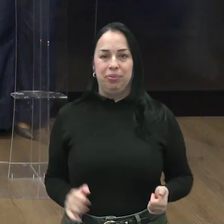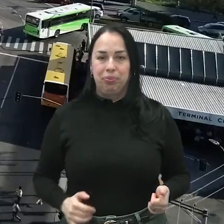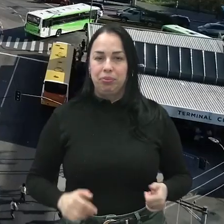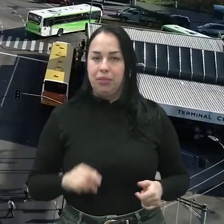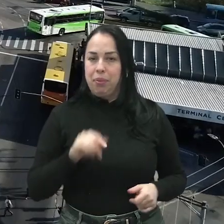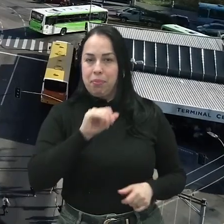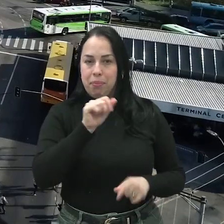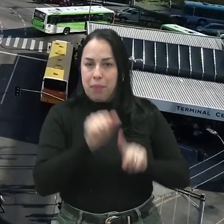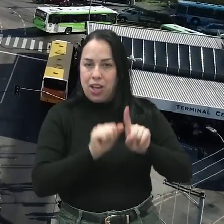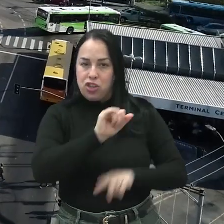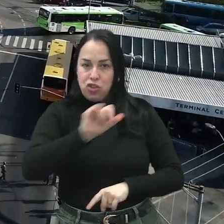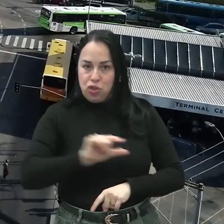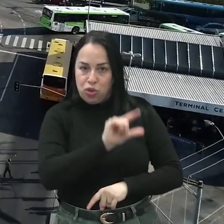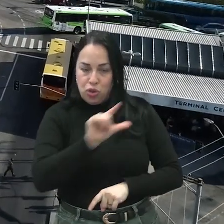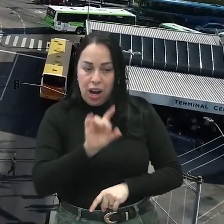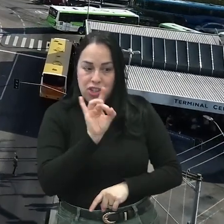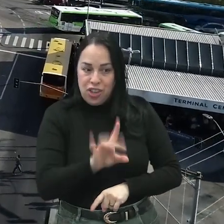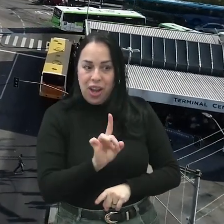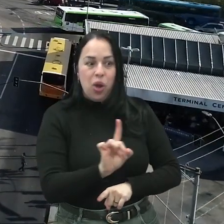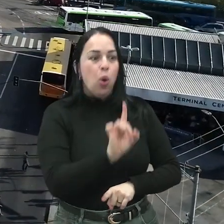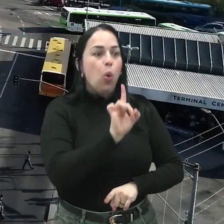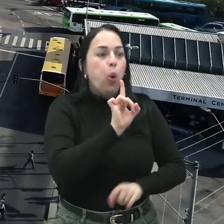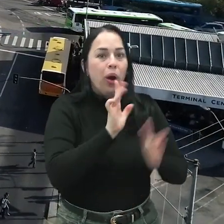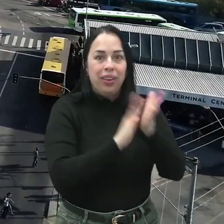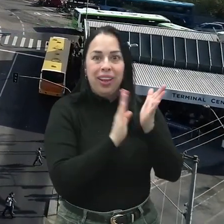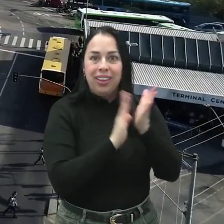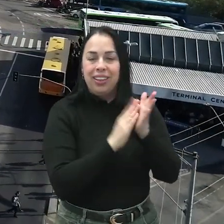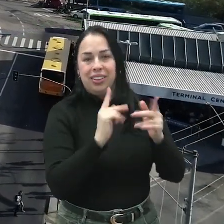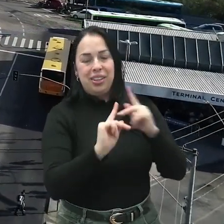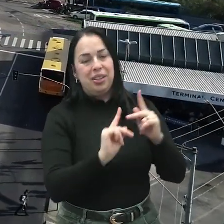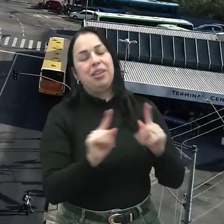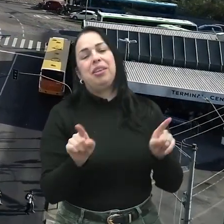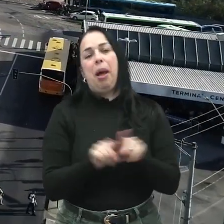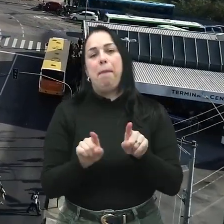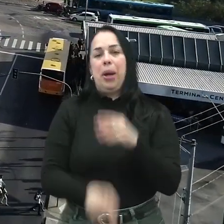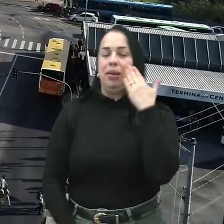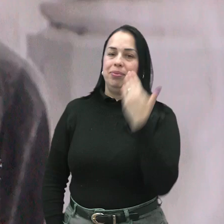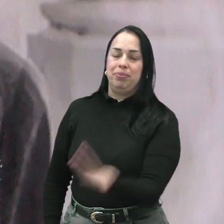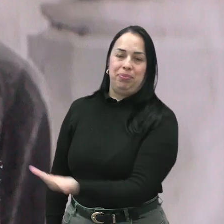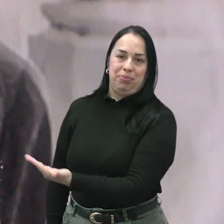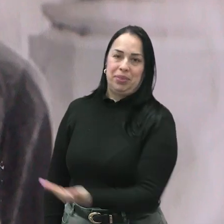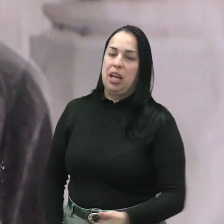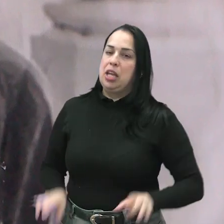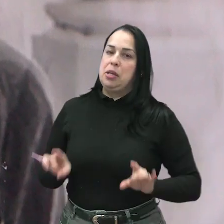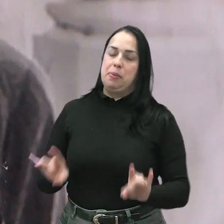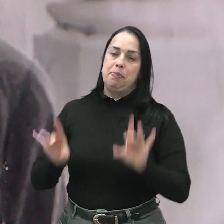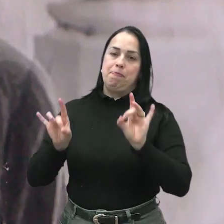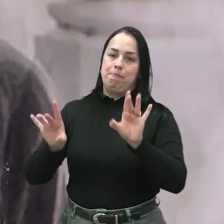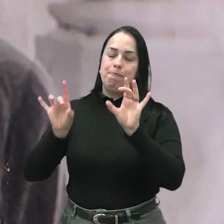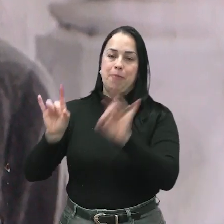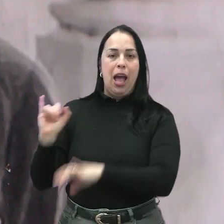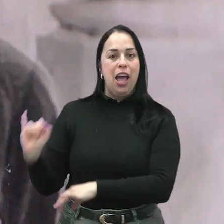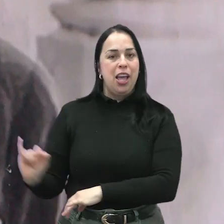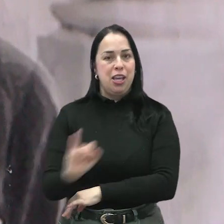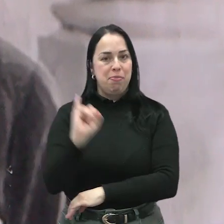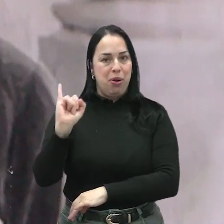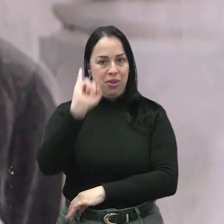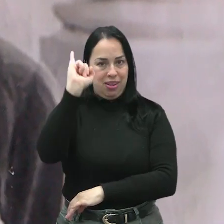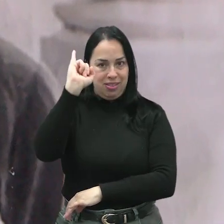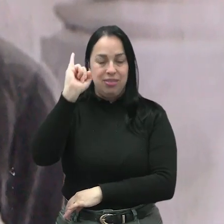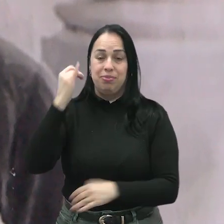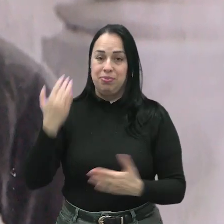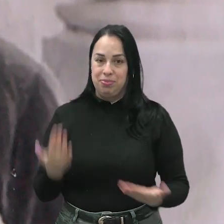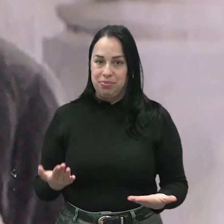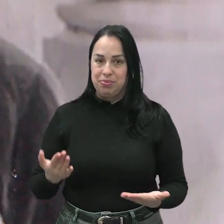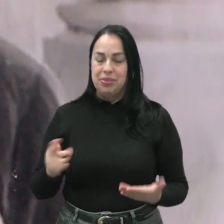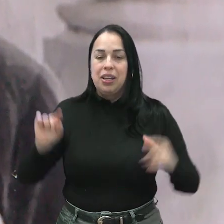cidade. Julho não é apenas o mês do aniversário de São José, mas também de uma figura